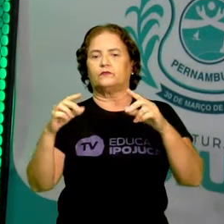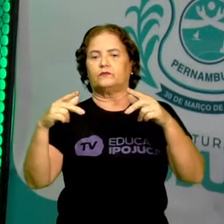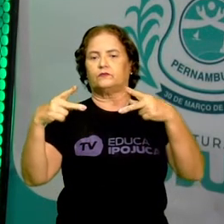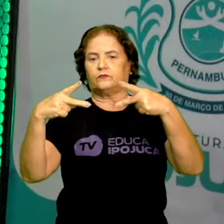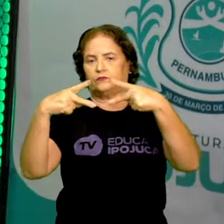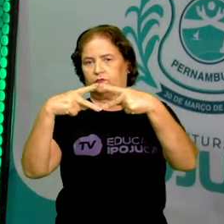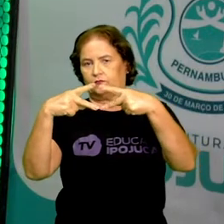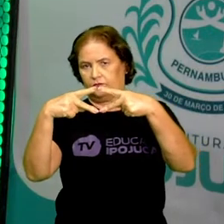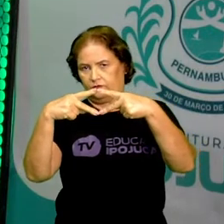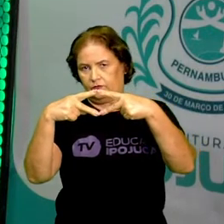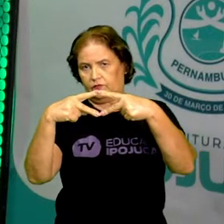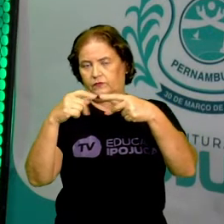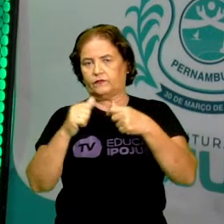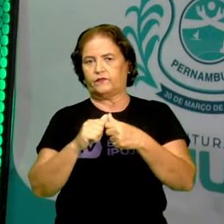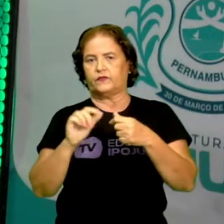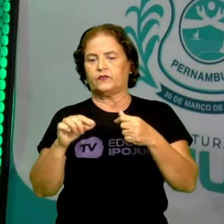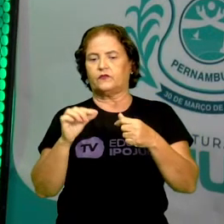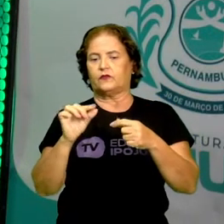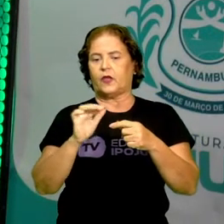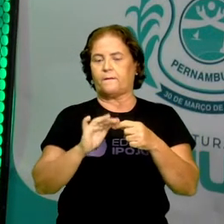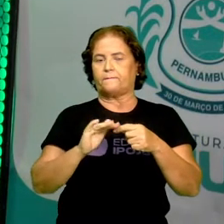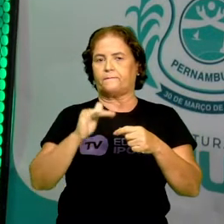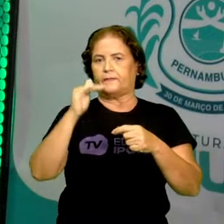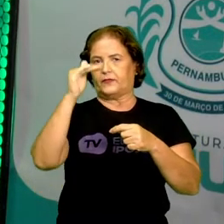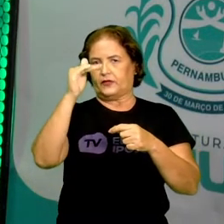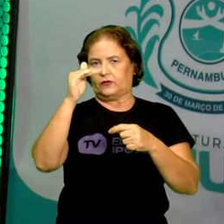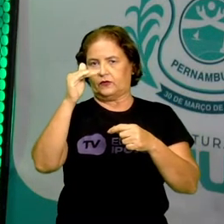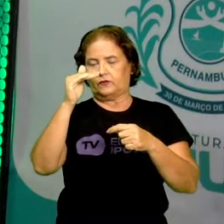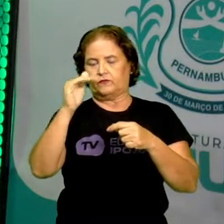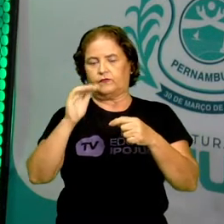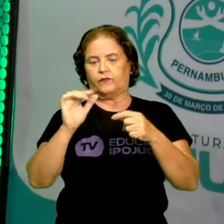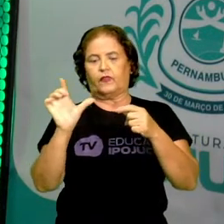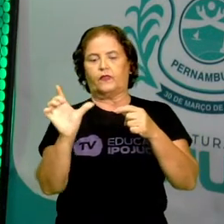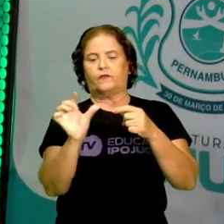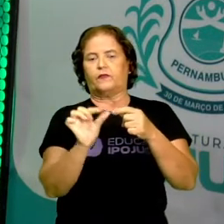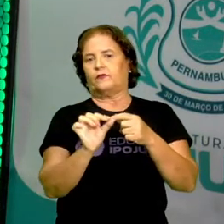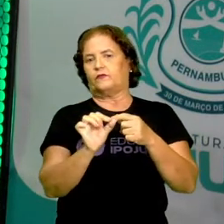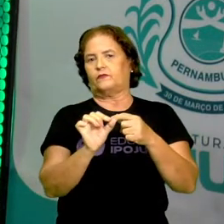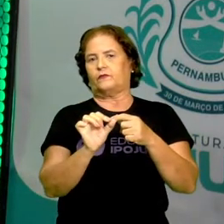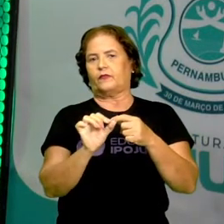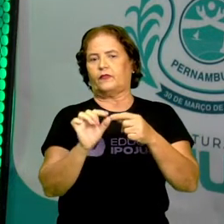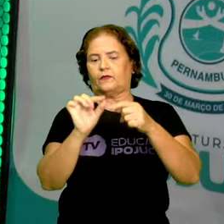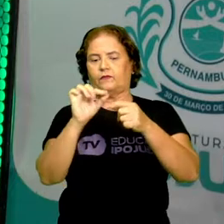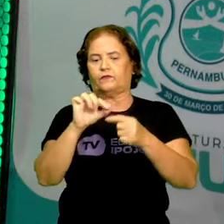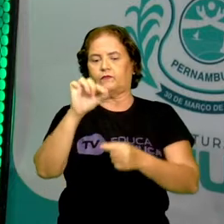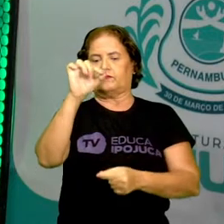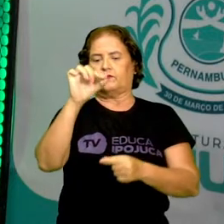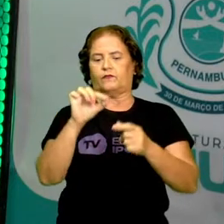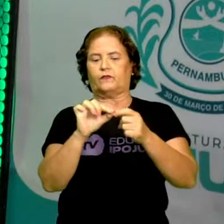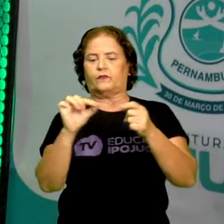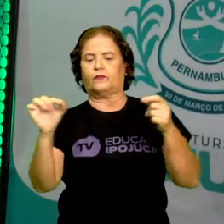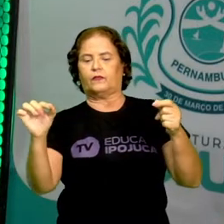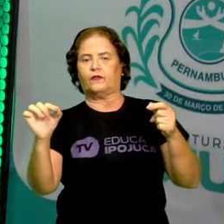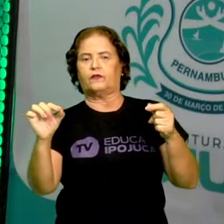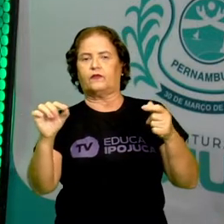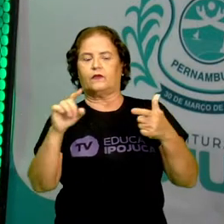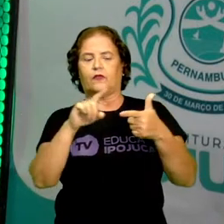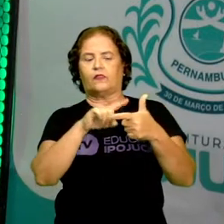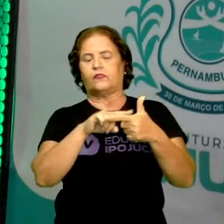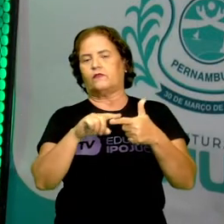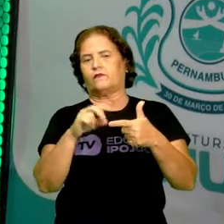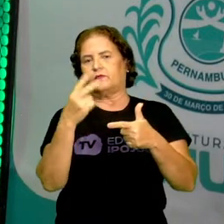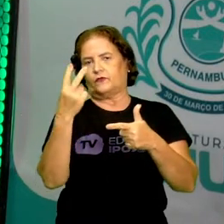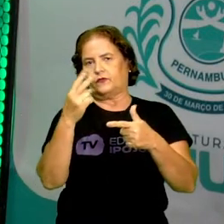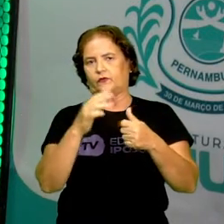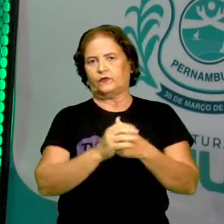tem diagonal maior e diagonal menor dividido por 2, ok? Mas ainda